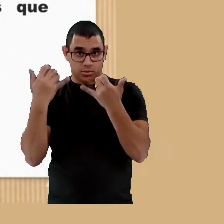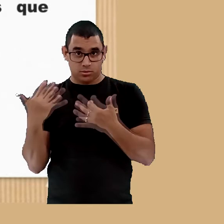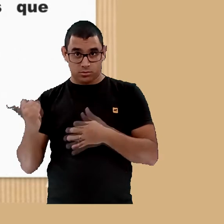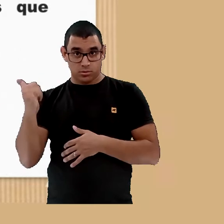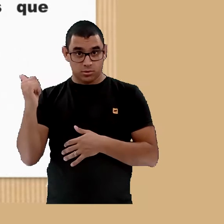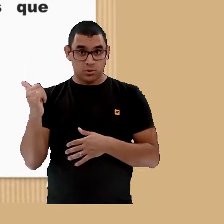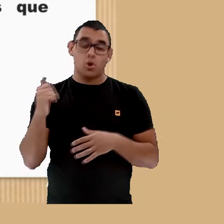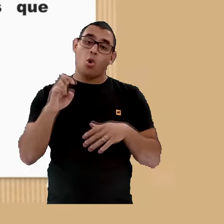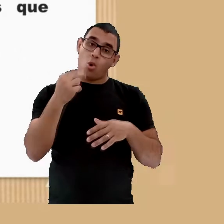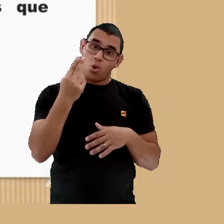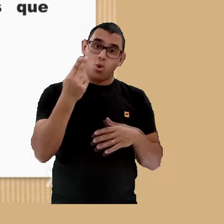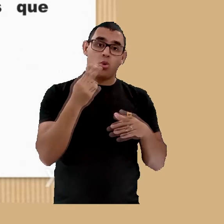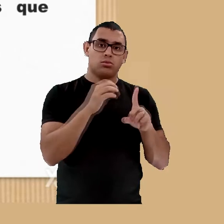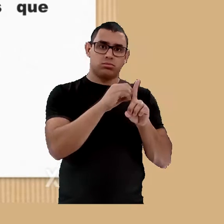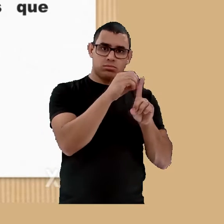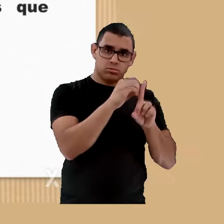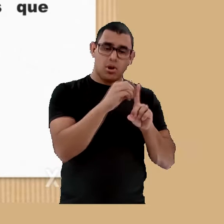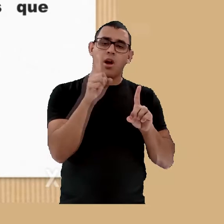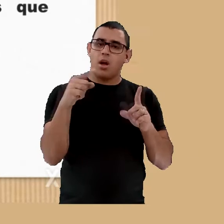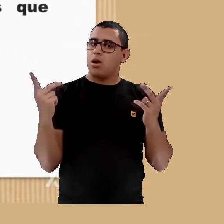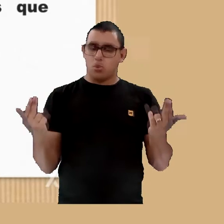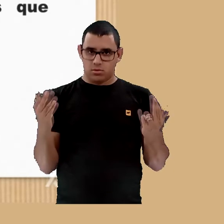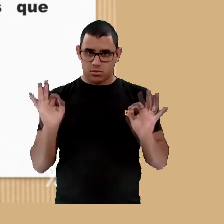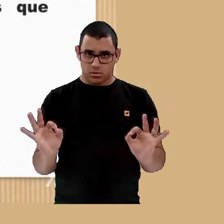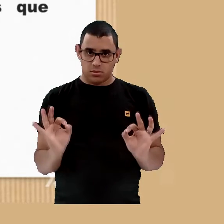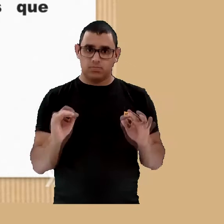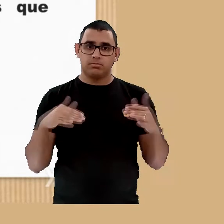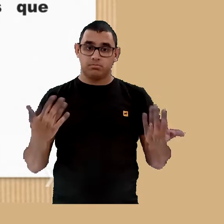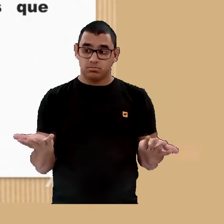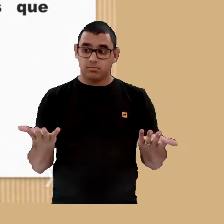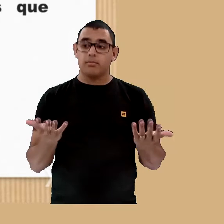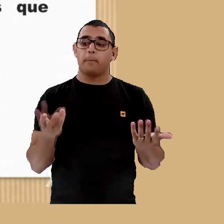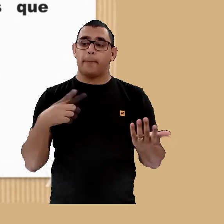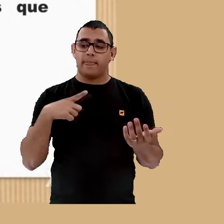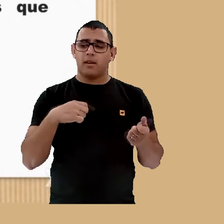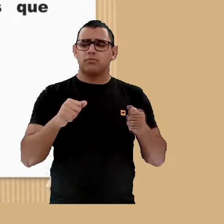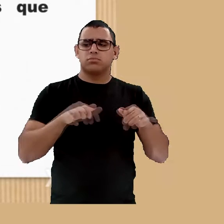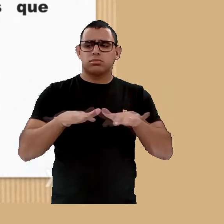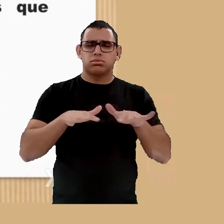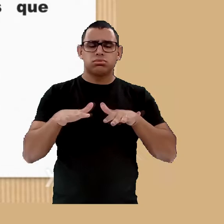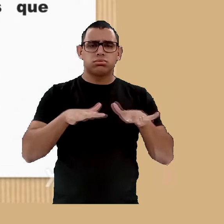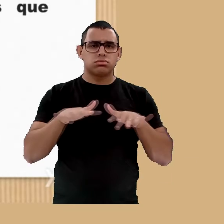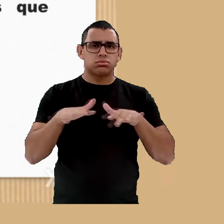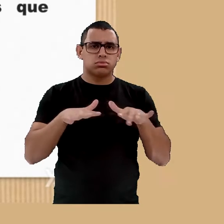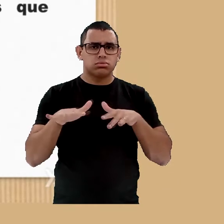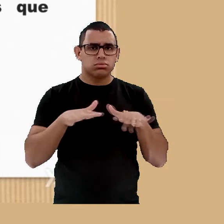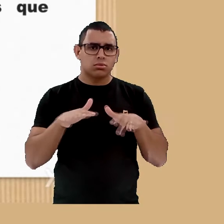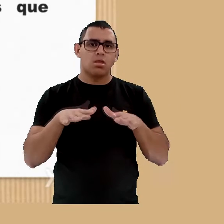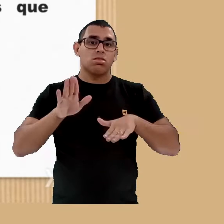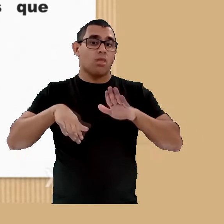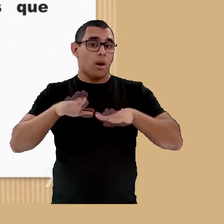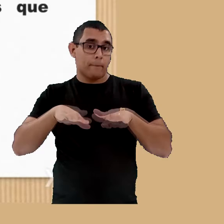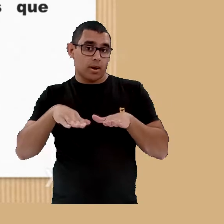A temperatura é a grandeza física associada ao estado de movimento ou à agitação das partículas que compõem os corpos. E se